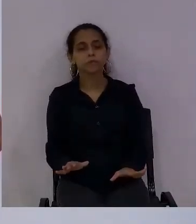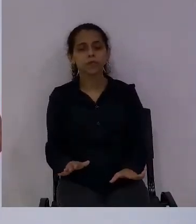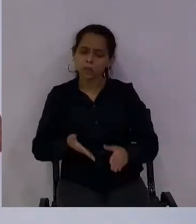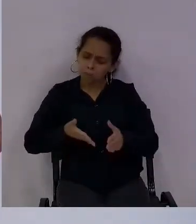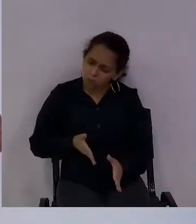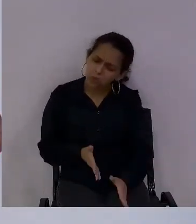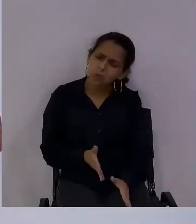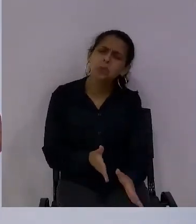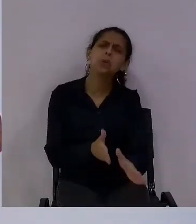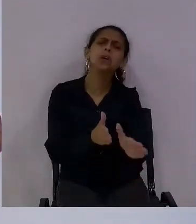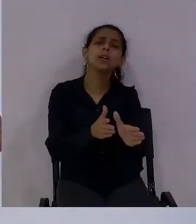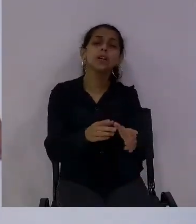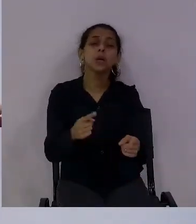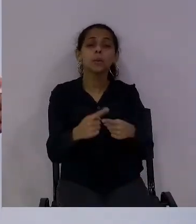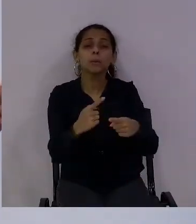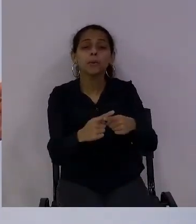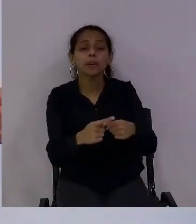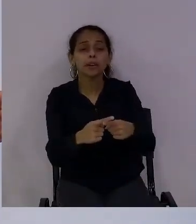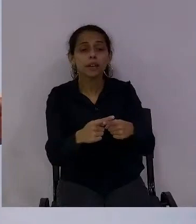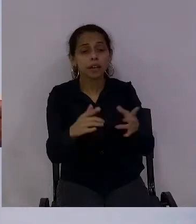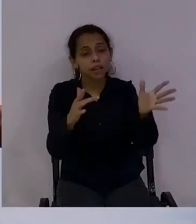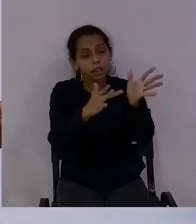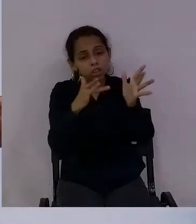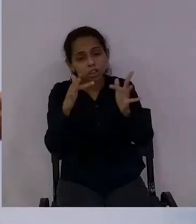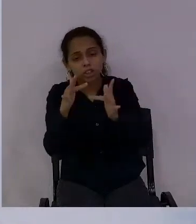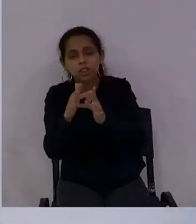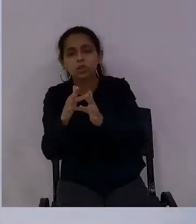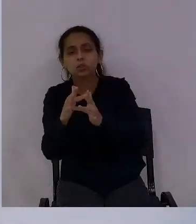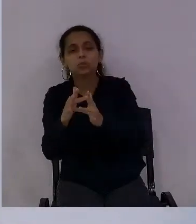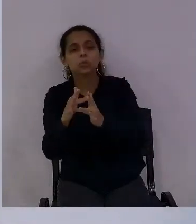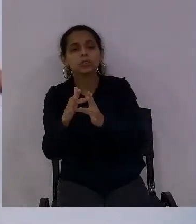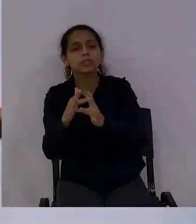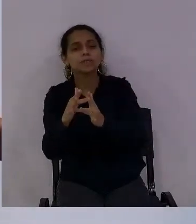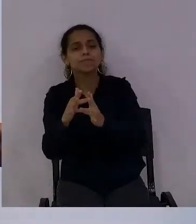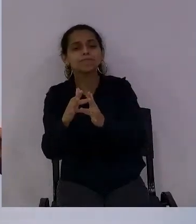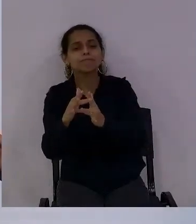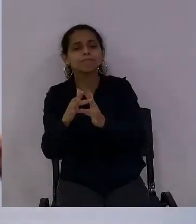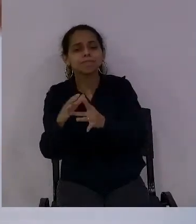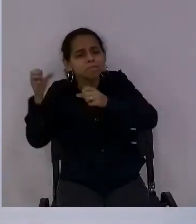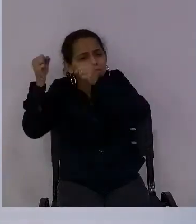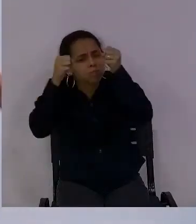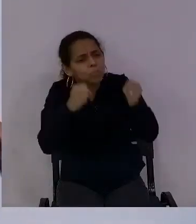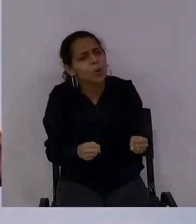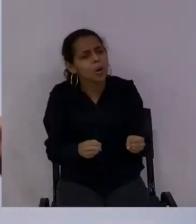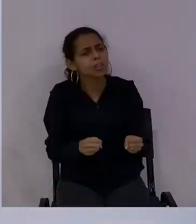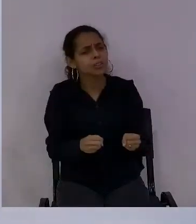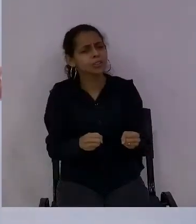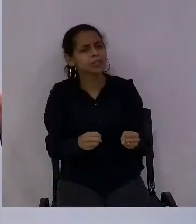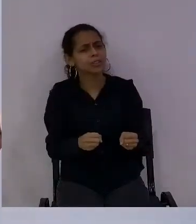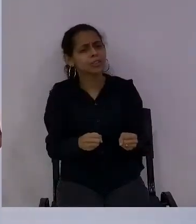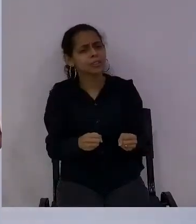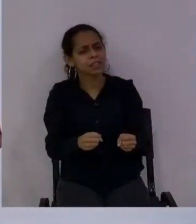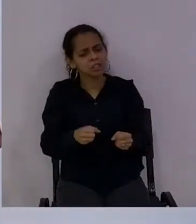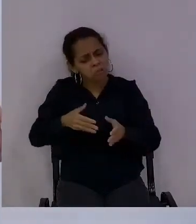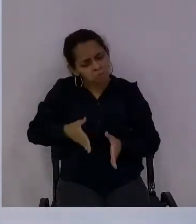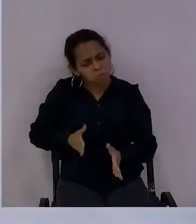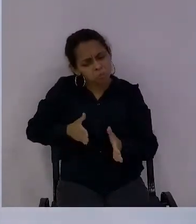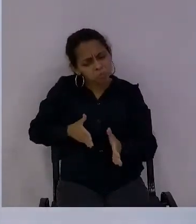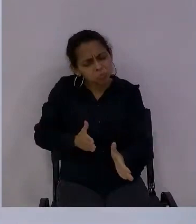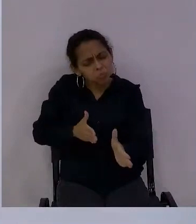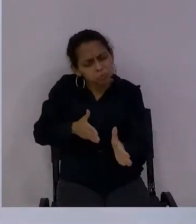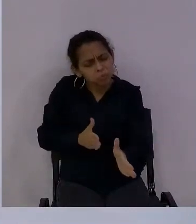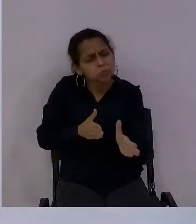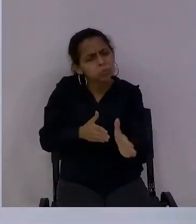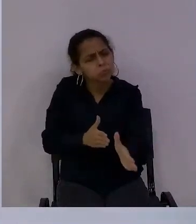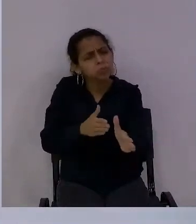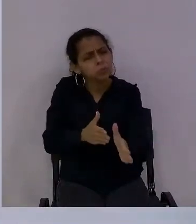por você. Ele já fez a prova em seu lugar, ele já passou de fase por você. Então continue, avance. Não foi uma